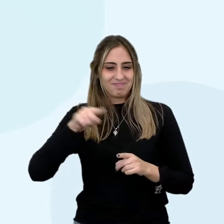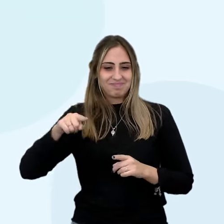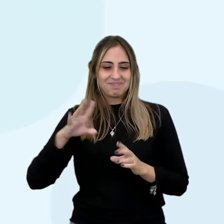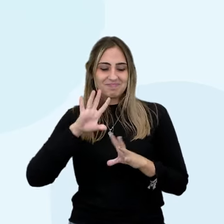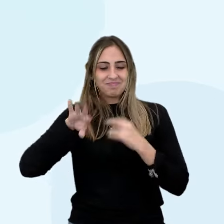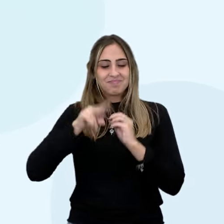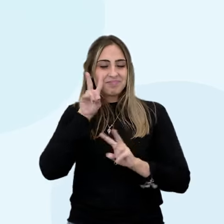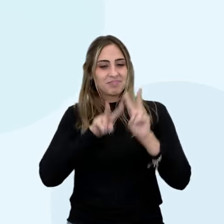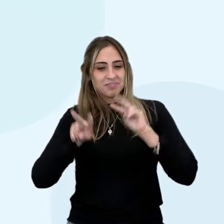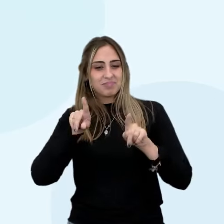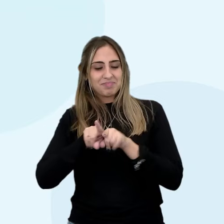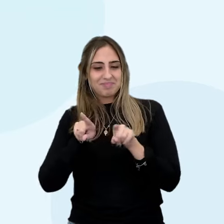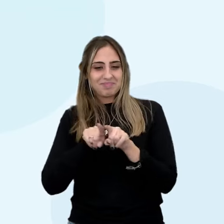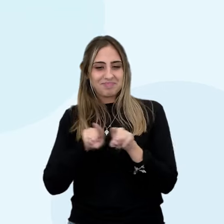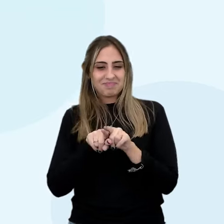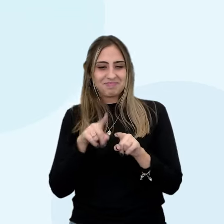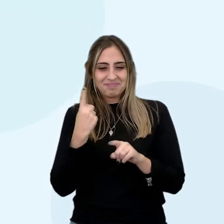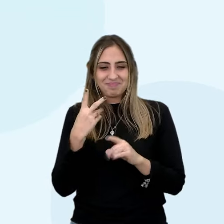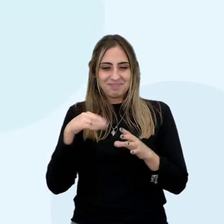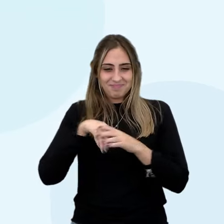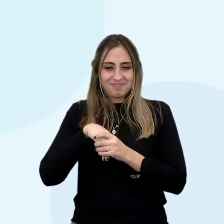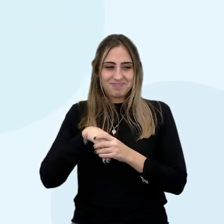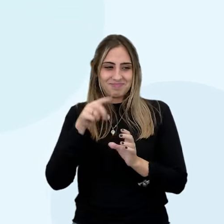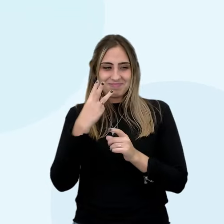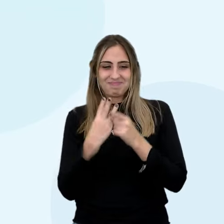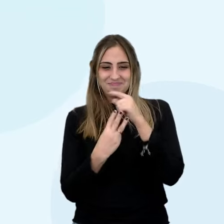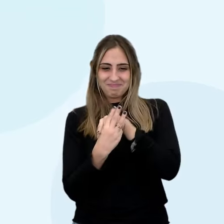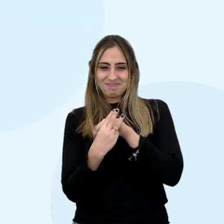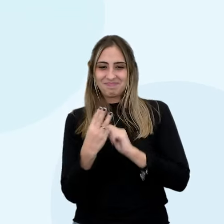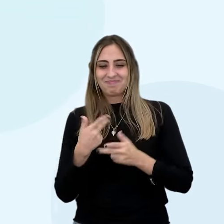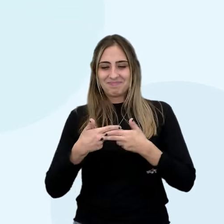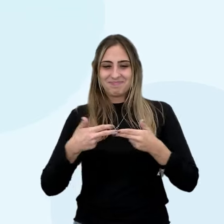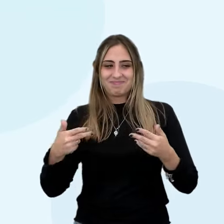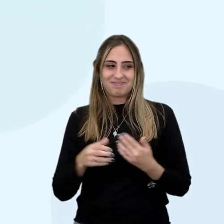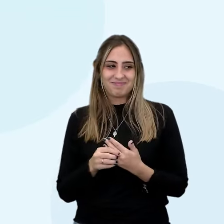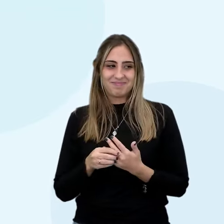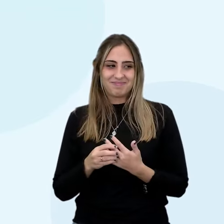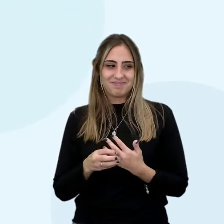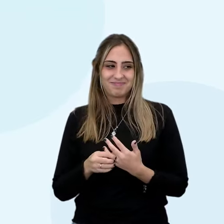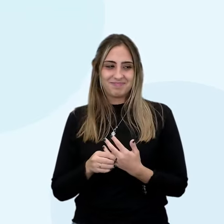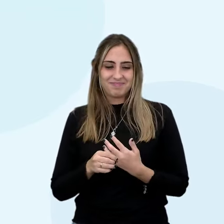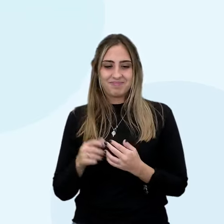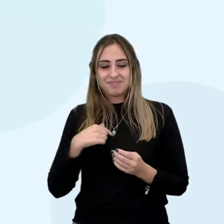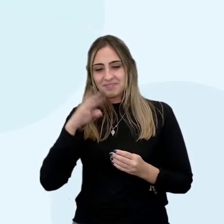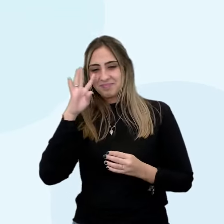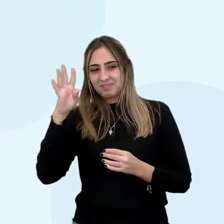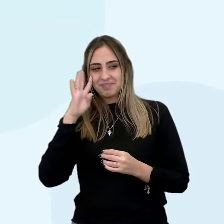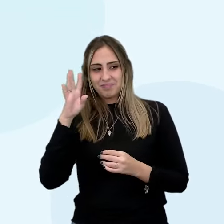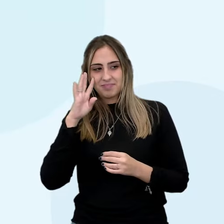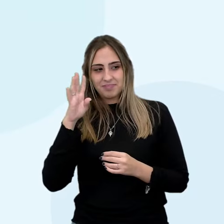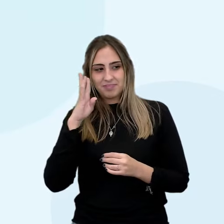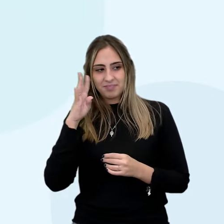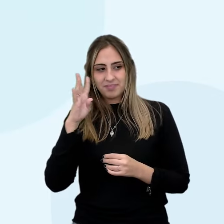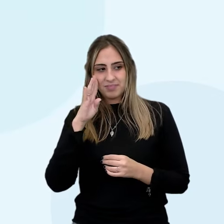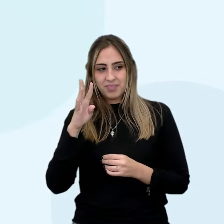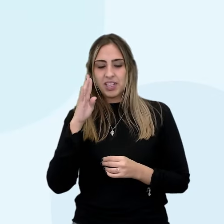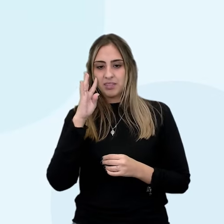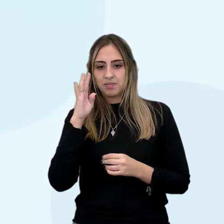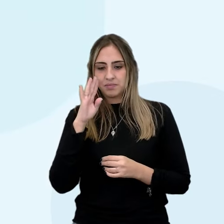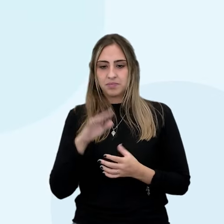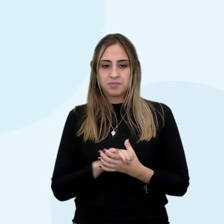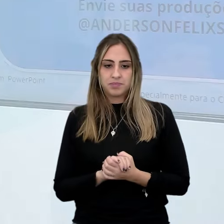composição visual envolvendo uma música dentro de um desses três repertórios eu fico imaginando Que tipo de composições vocês vão